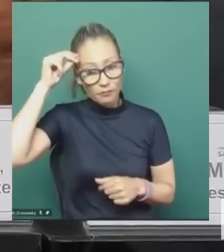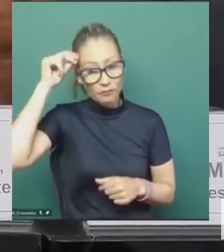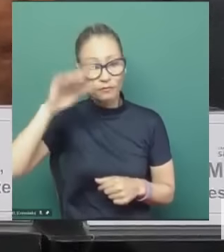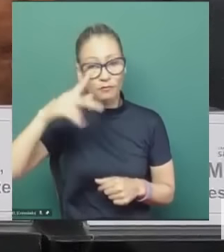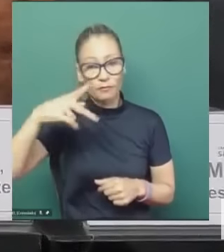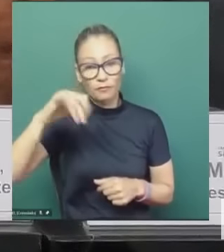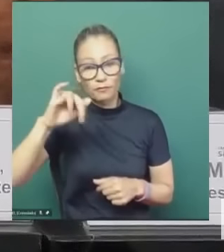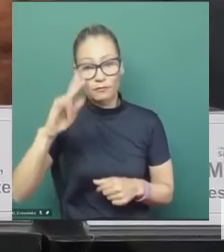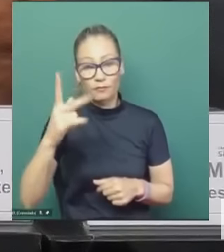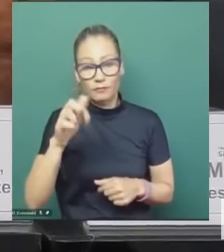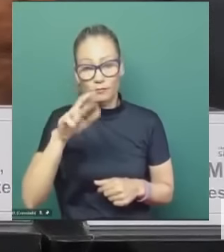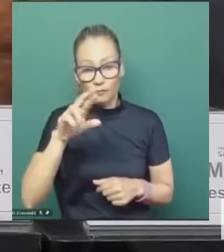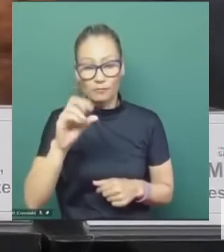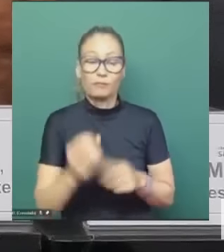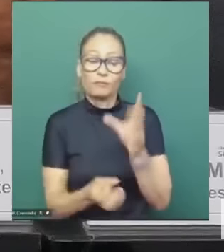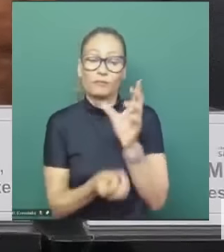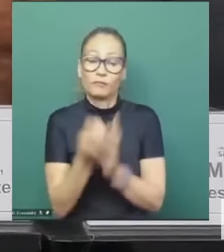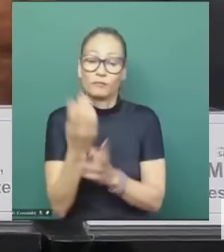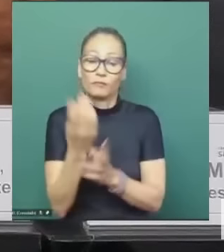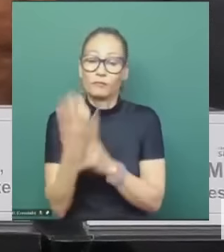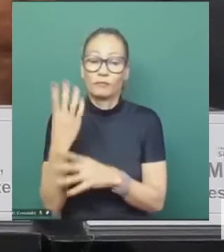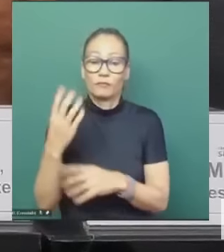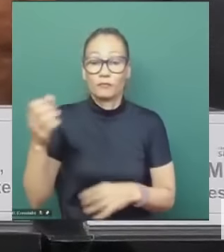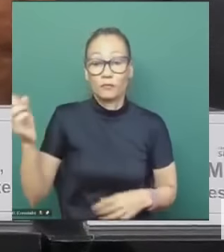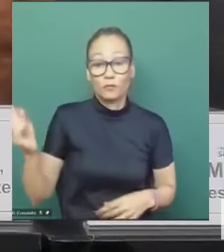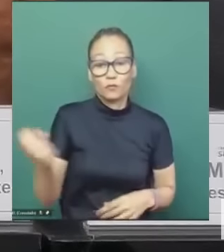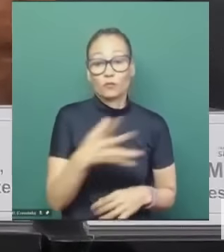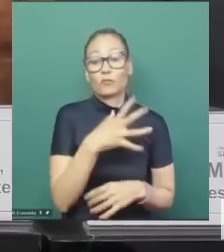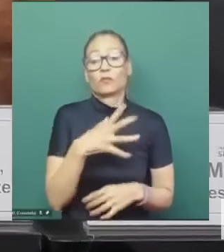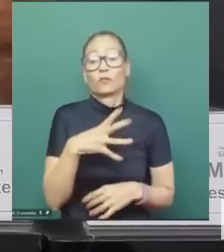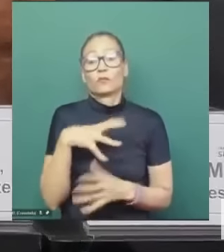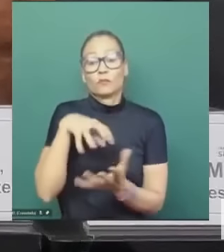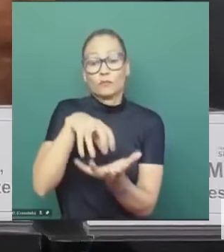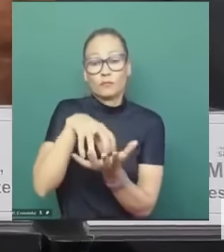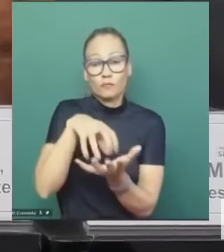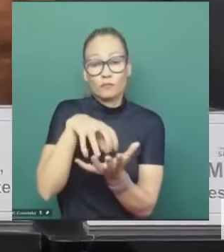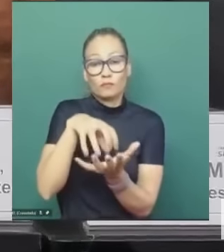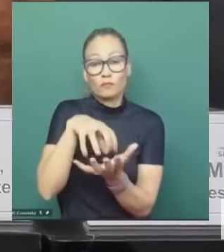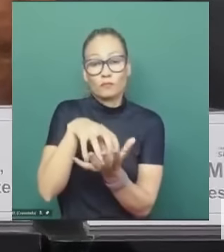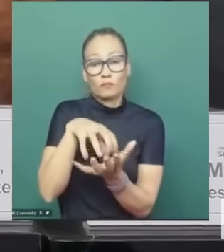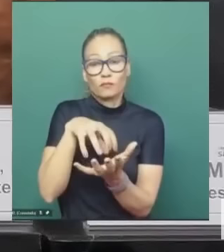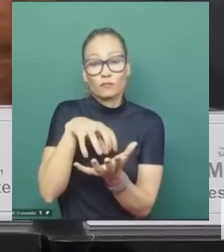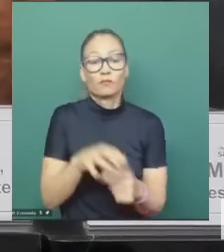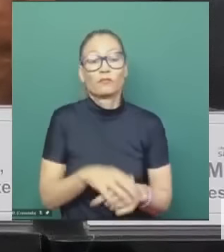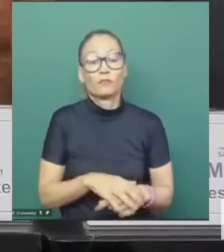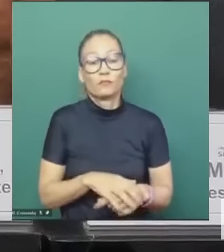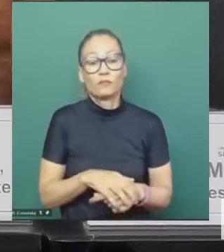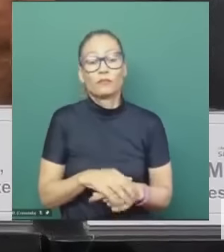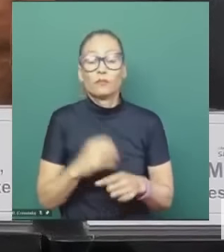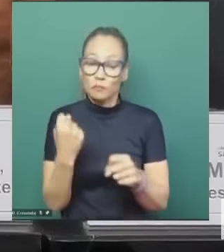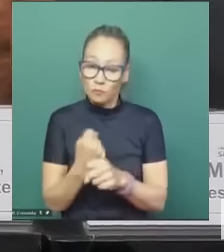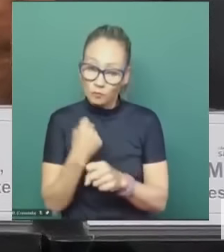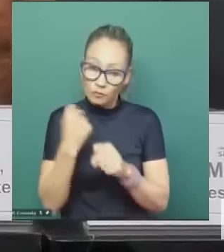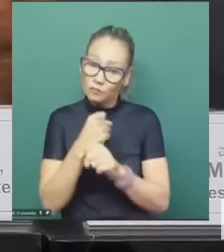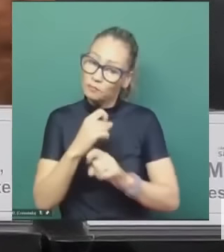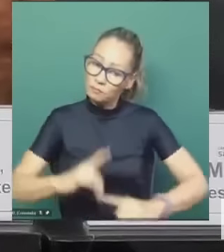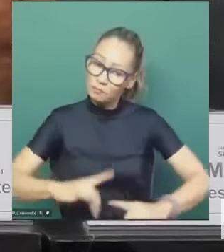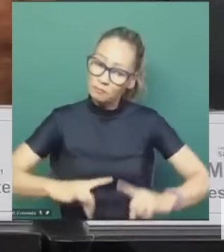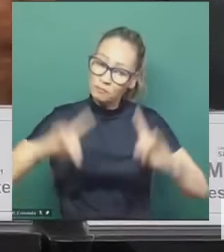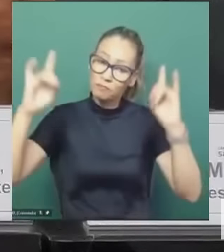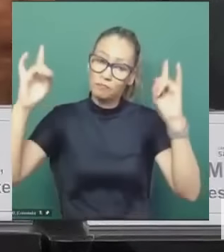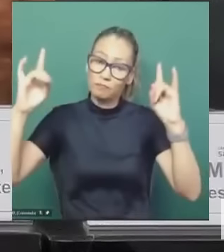criada, de maneira inovadora, uma zona de centralidade. Ou seja, poderão ser construídos prédios com a fachada de frente para a